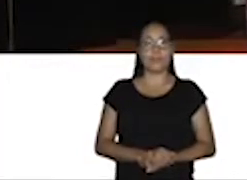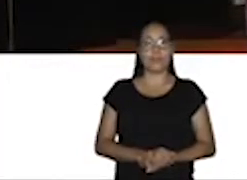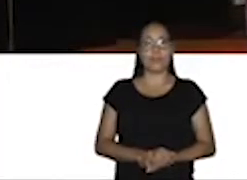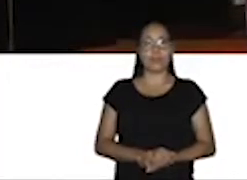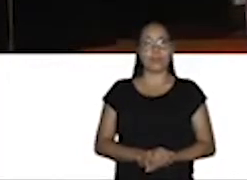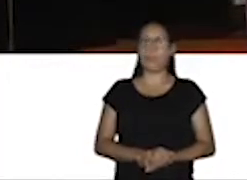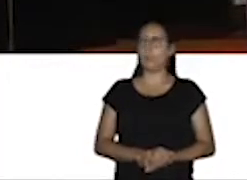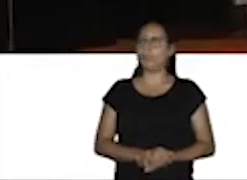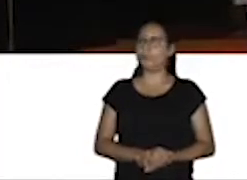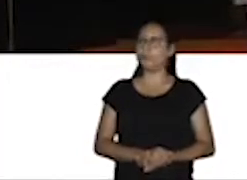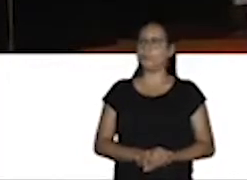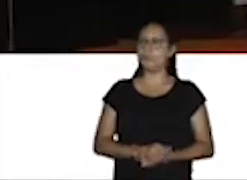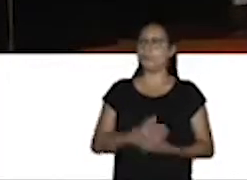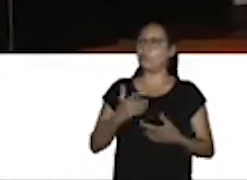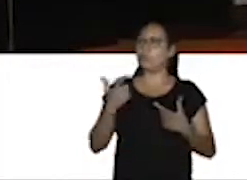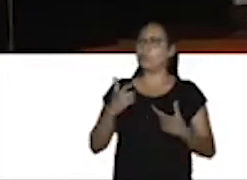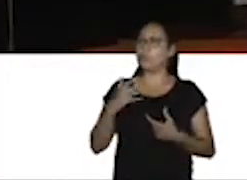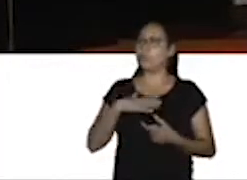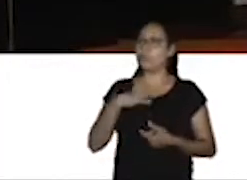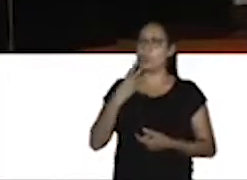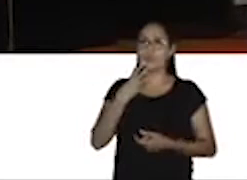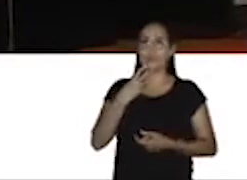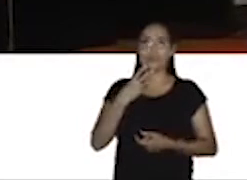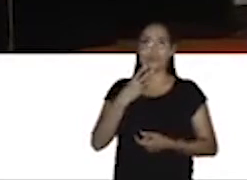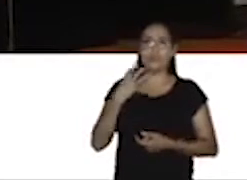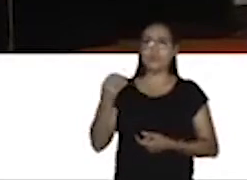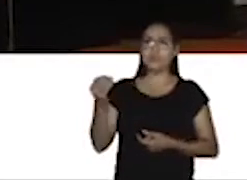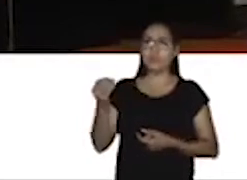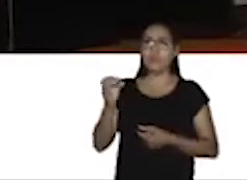Mas as 300 onças?